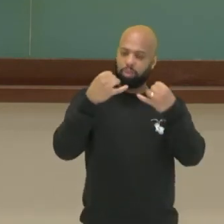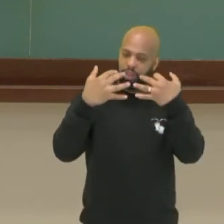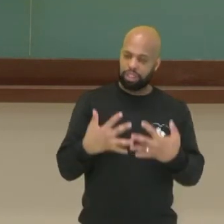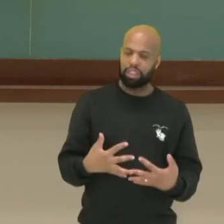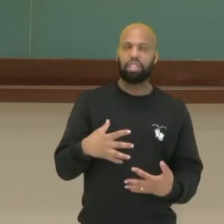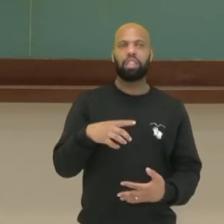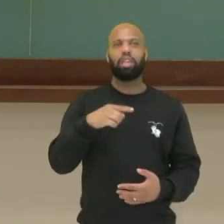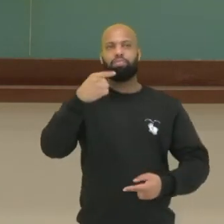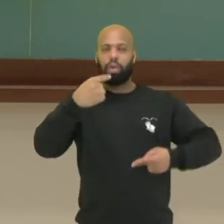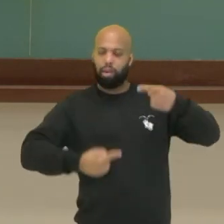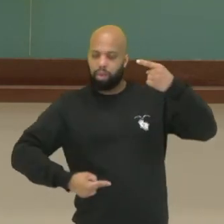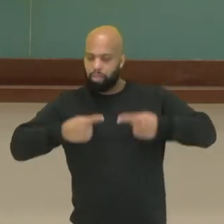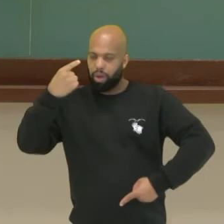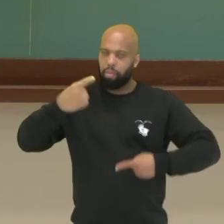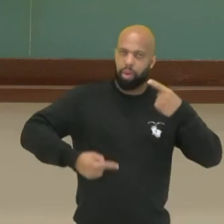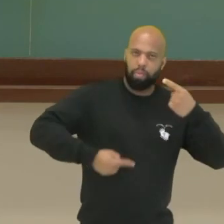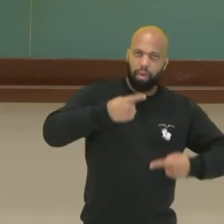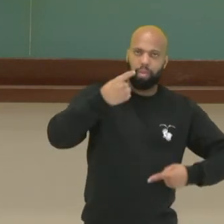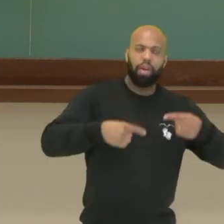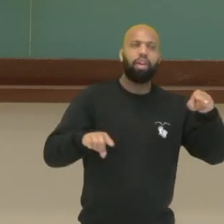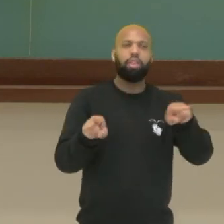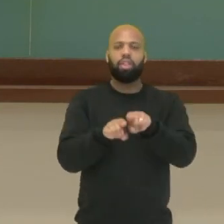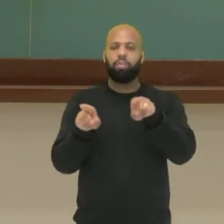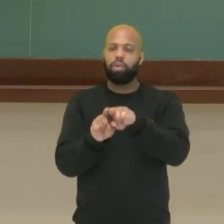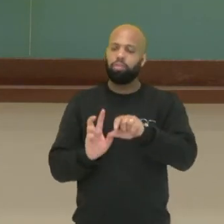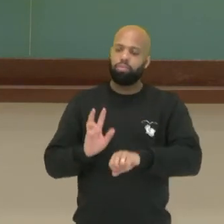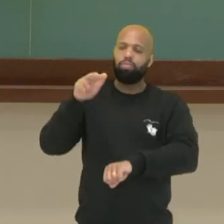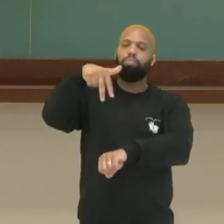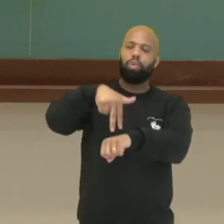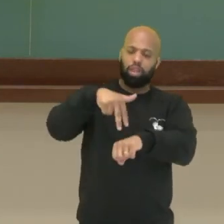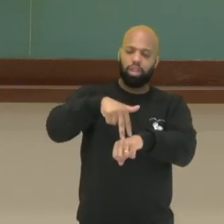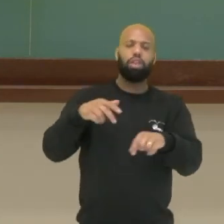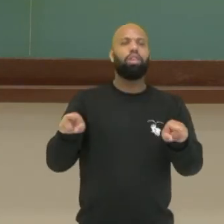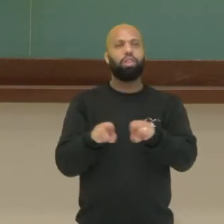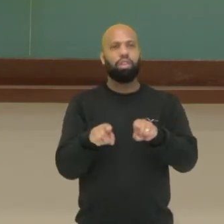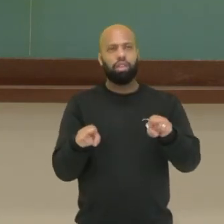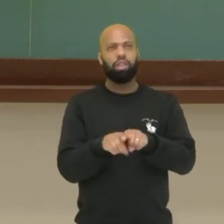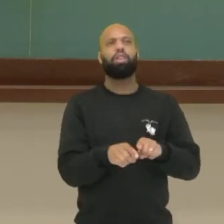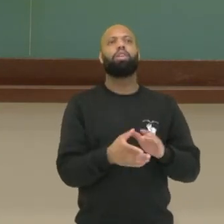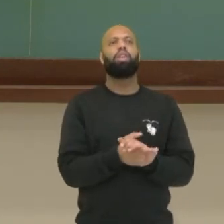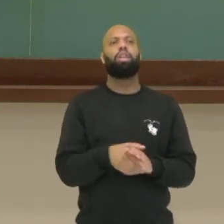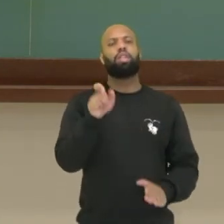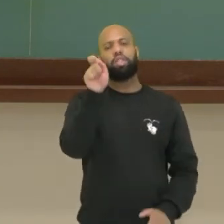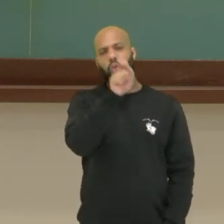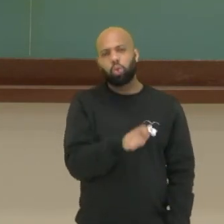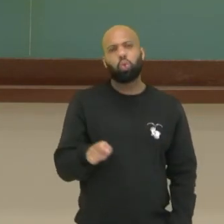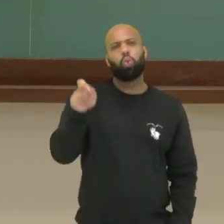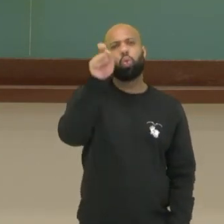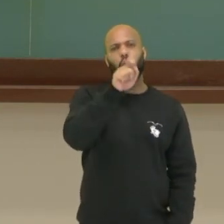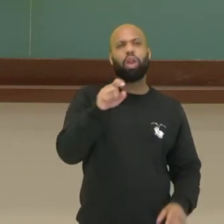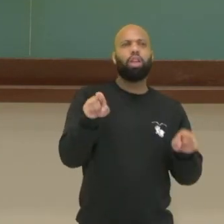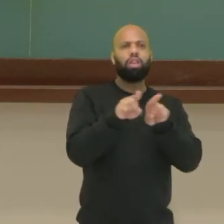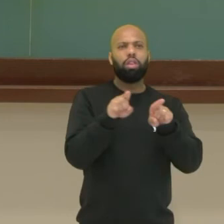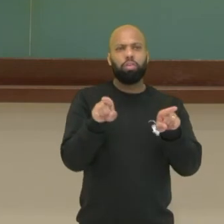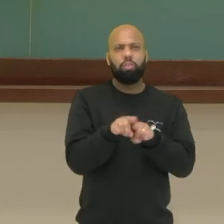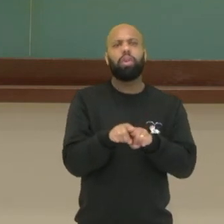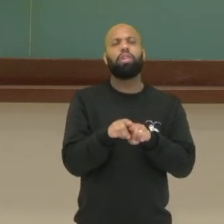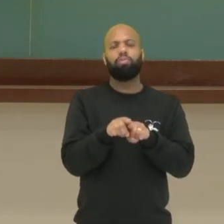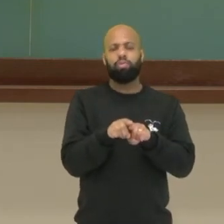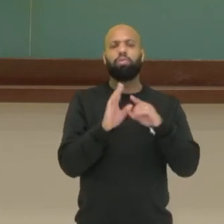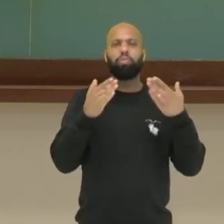tem, discutido, posicione, traça, espera, circulam, encantam.